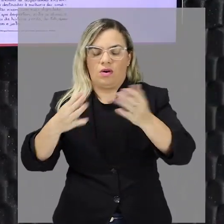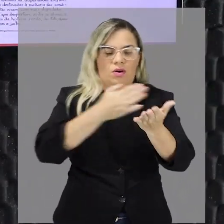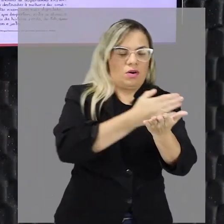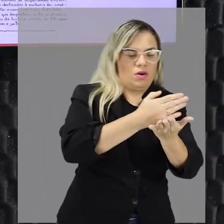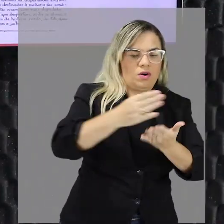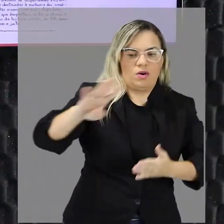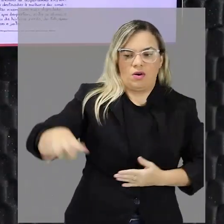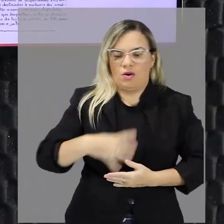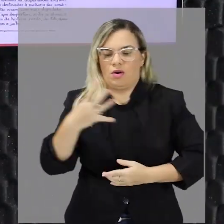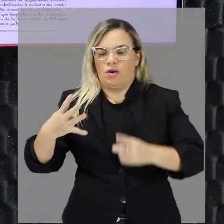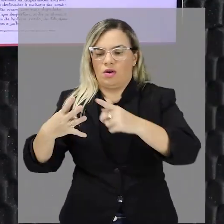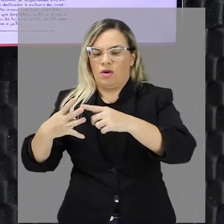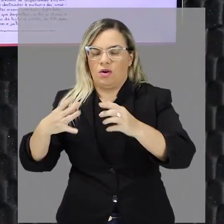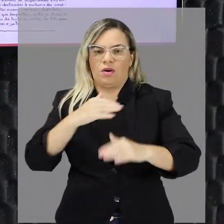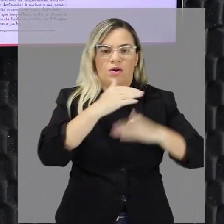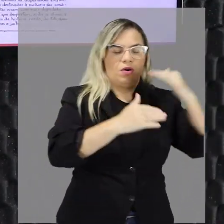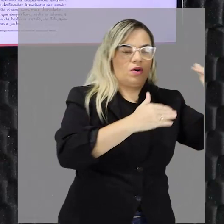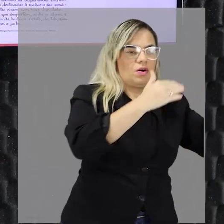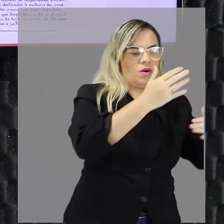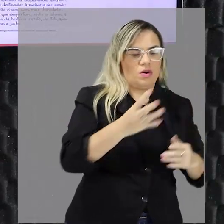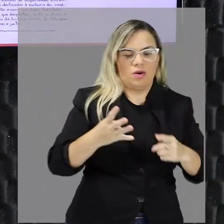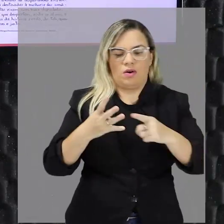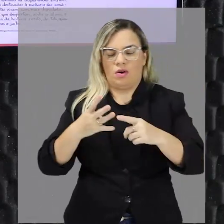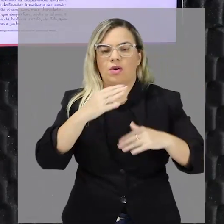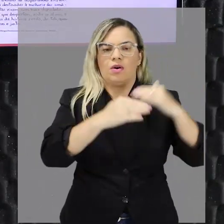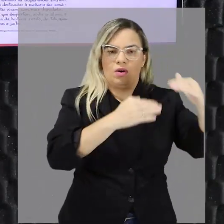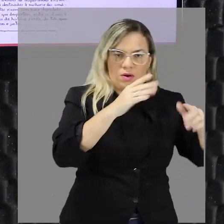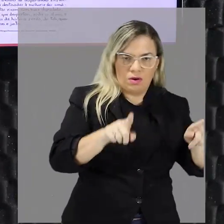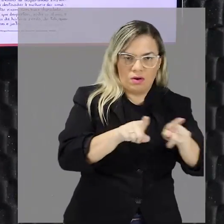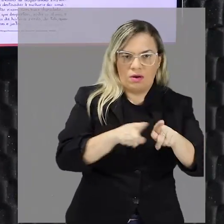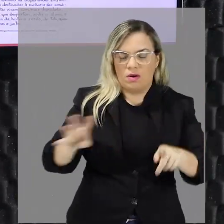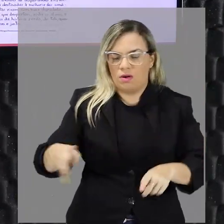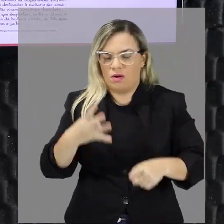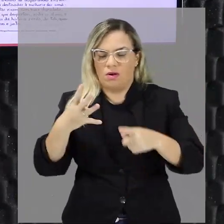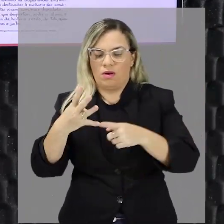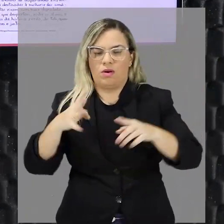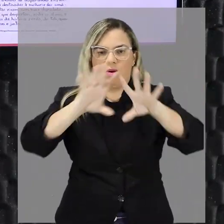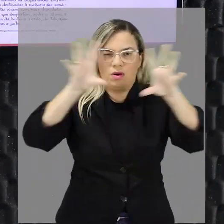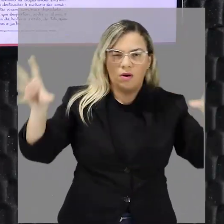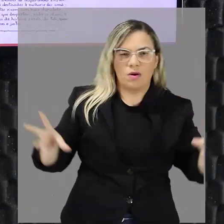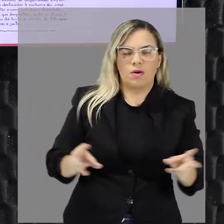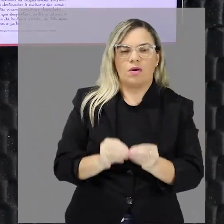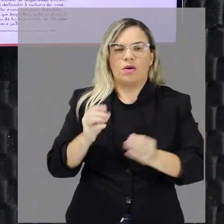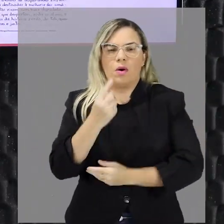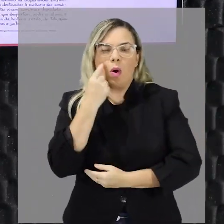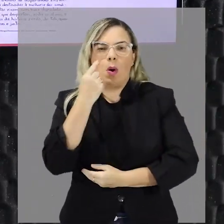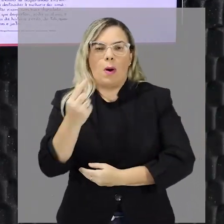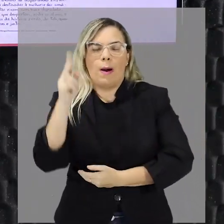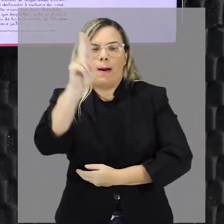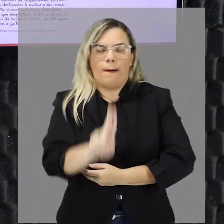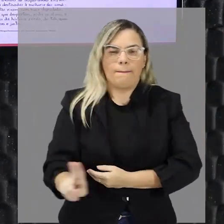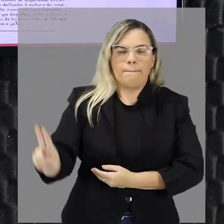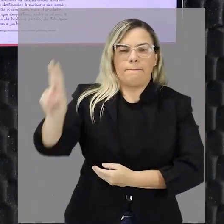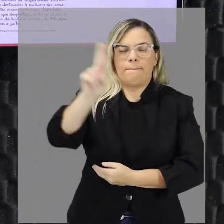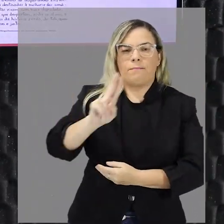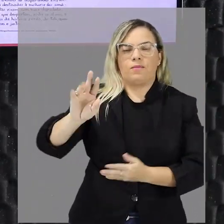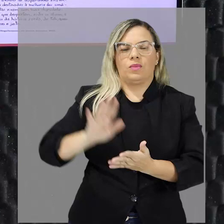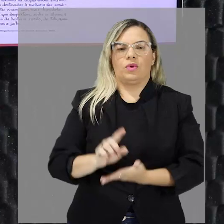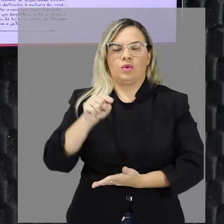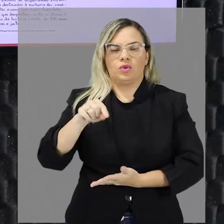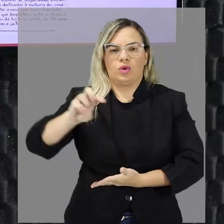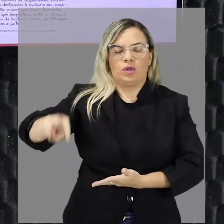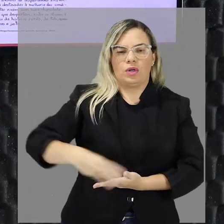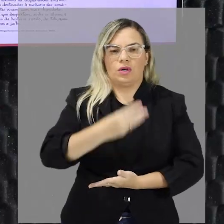introdução, 2 de desenvolvimento e 1 de conclusão. E observem que ele utilizou as 30